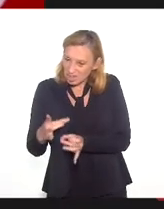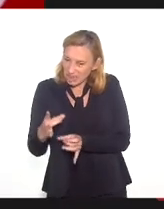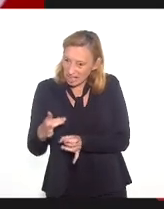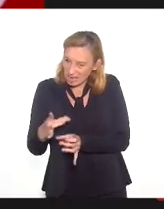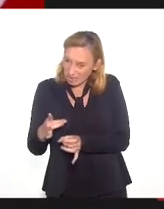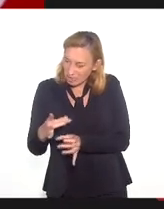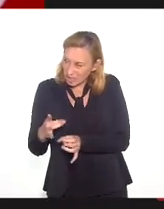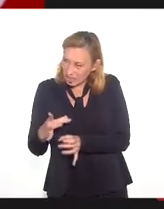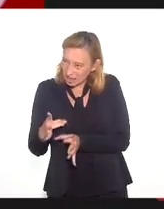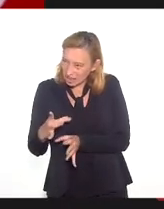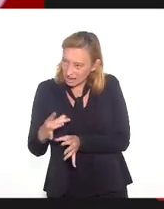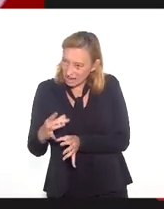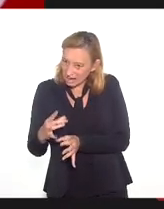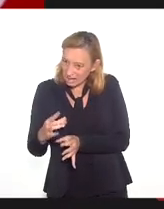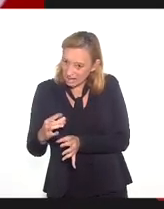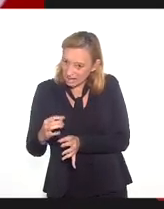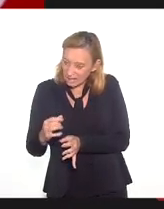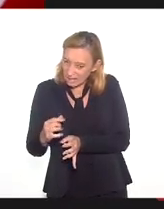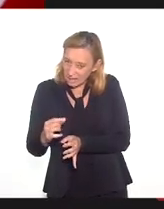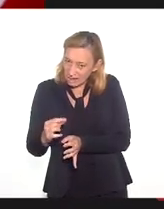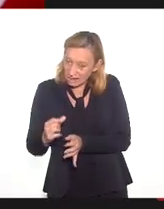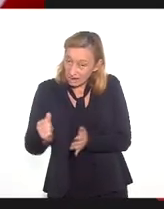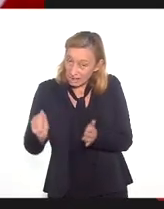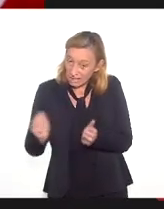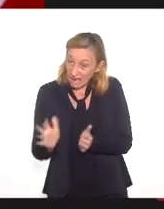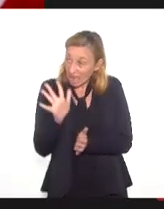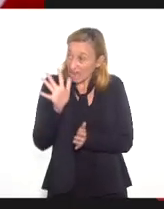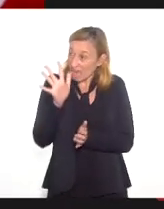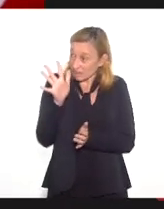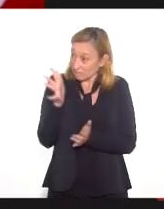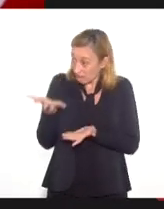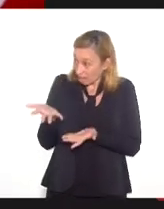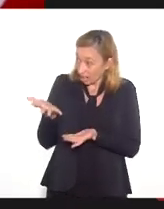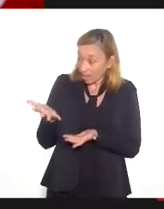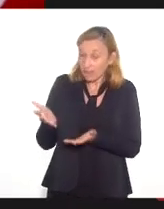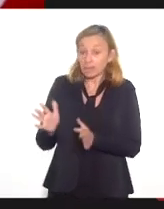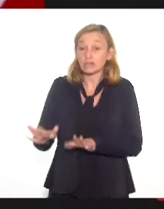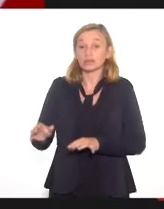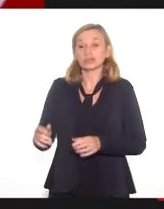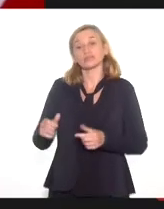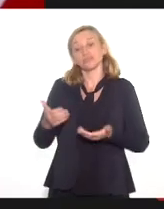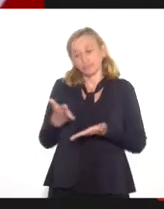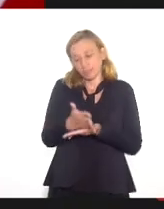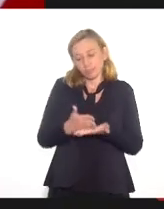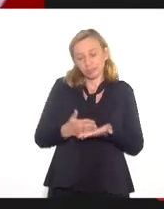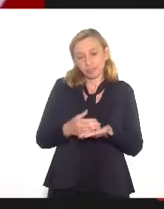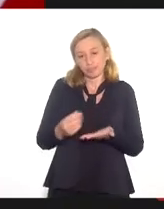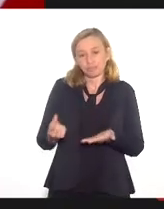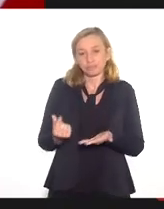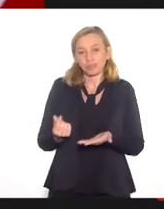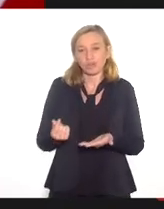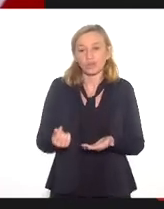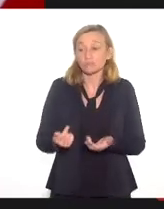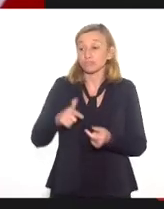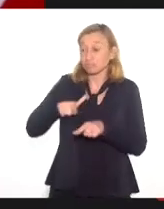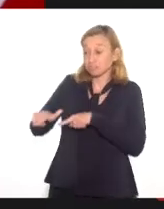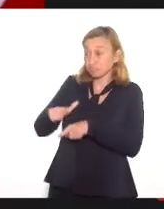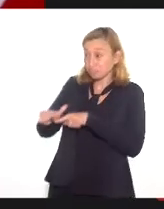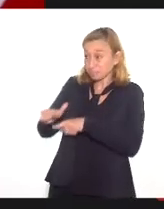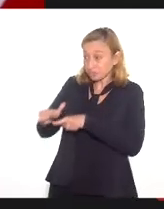Janeiro é um valor muito mais alto então assim grande parte do valor né do trabalho